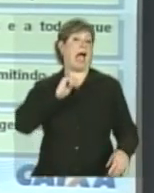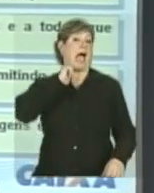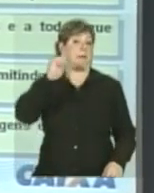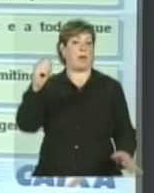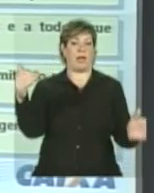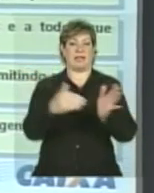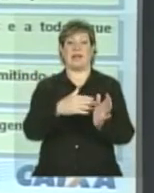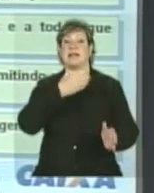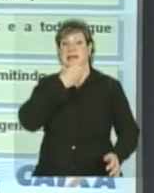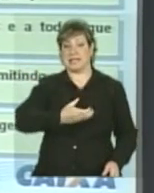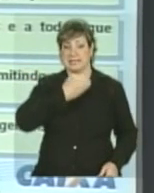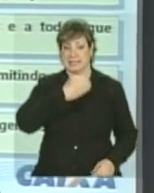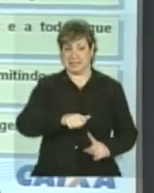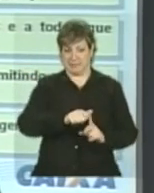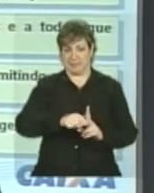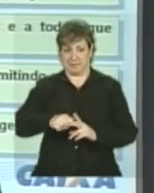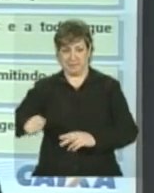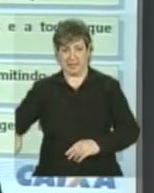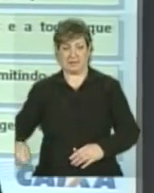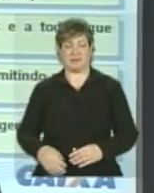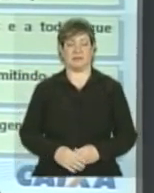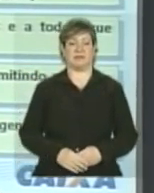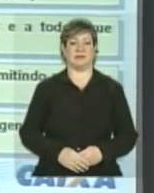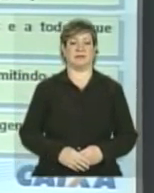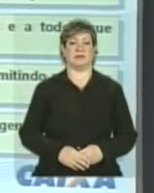dezembro. Né?